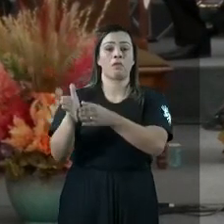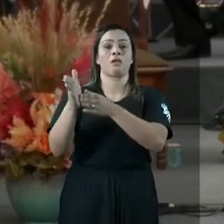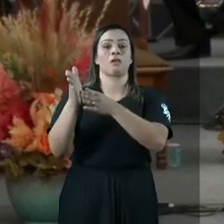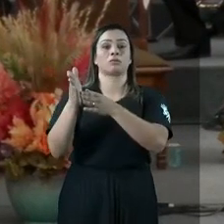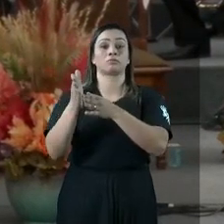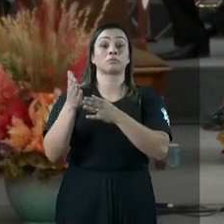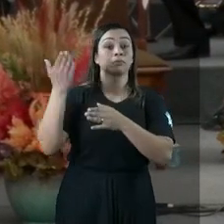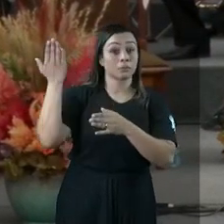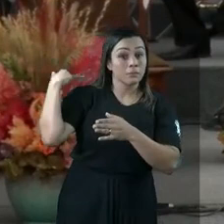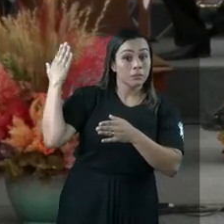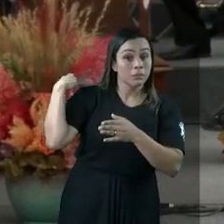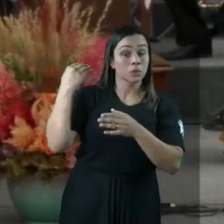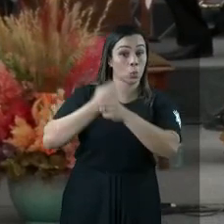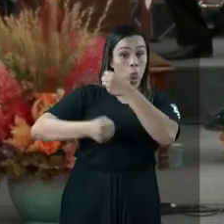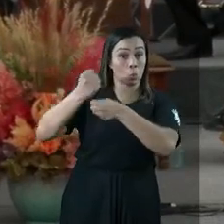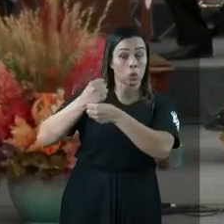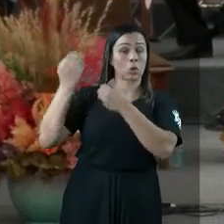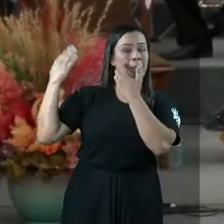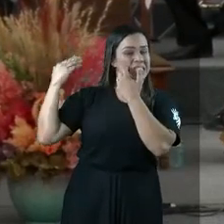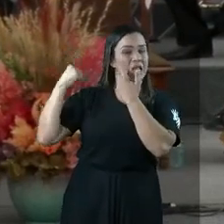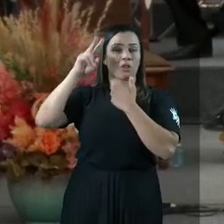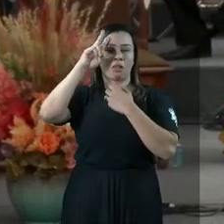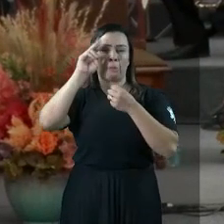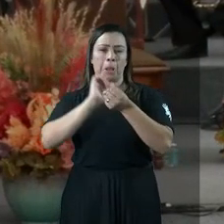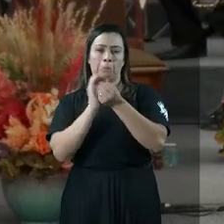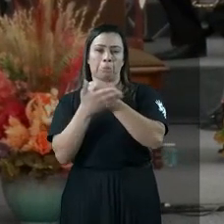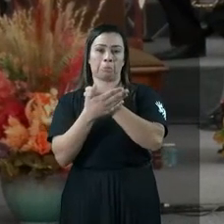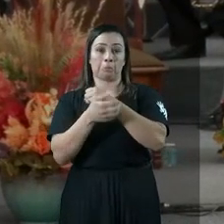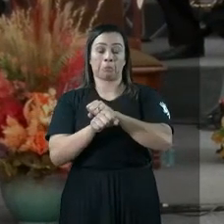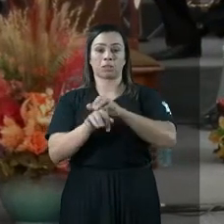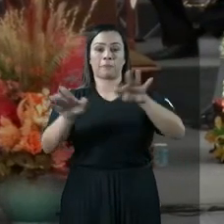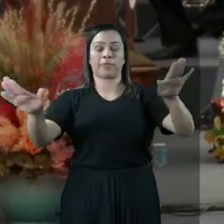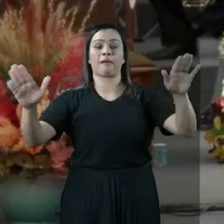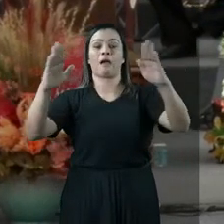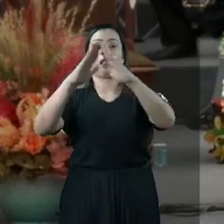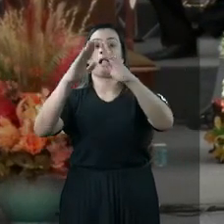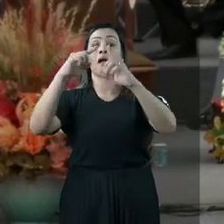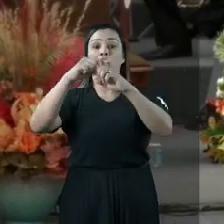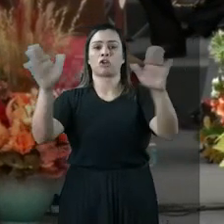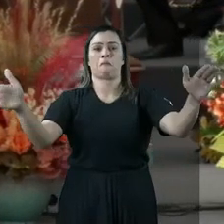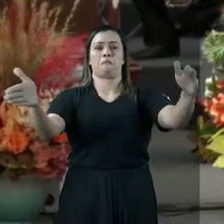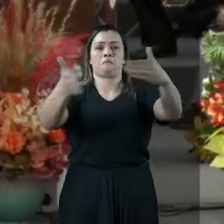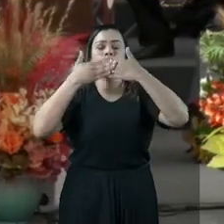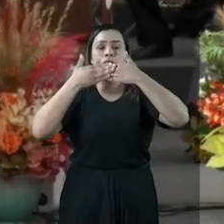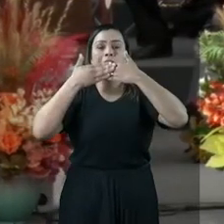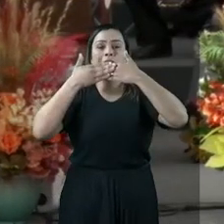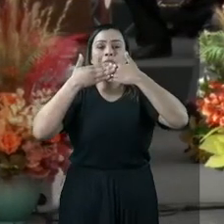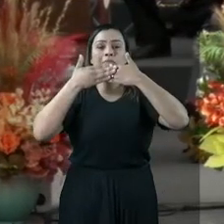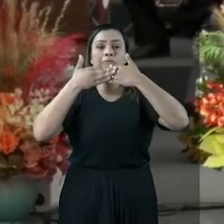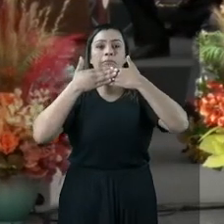da pandemia. Só o pastor orando aqui, agora que Deus honrou, os críticos de internet